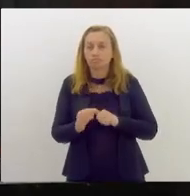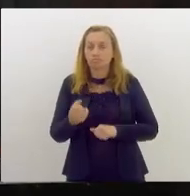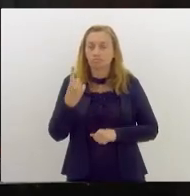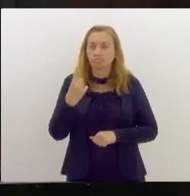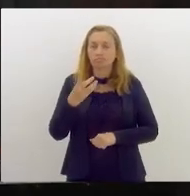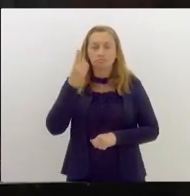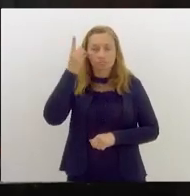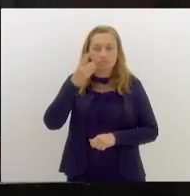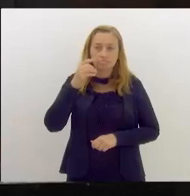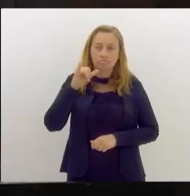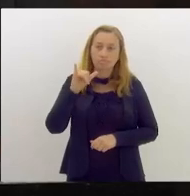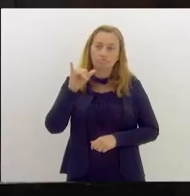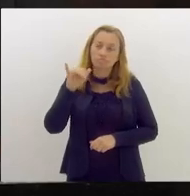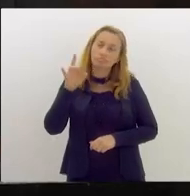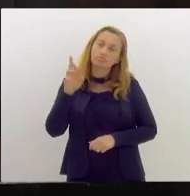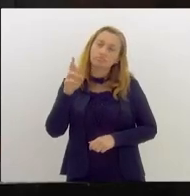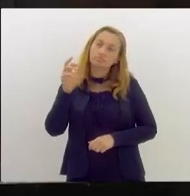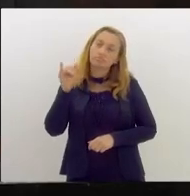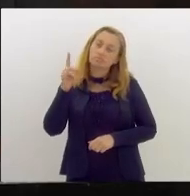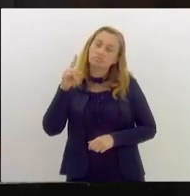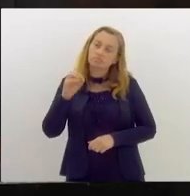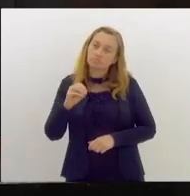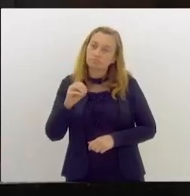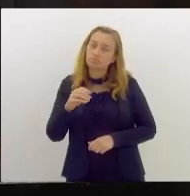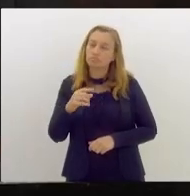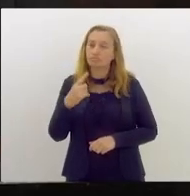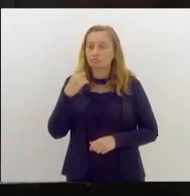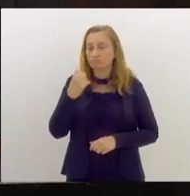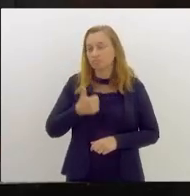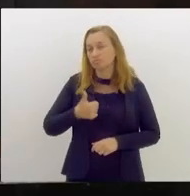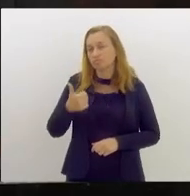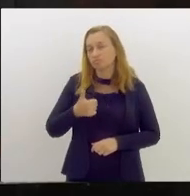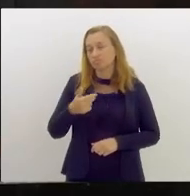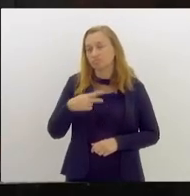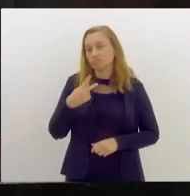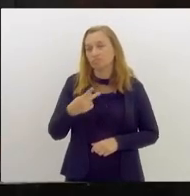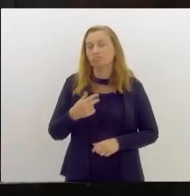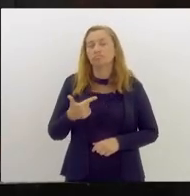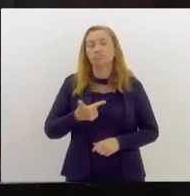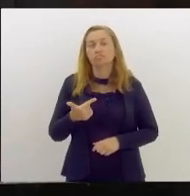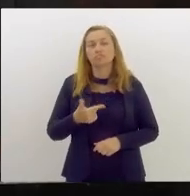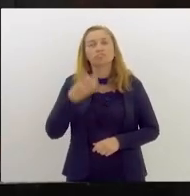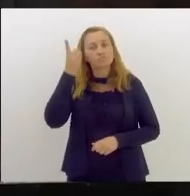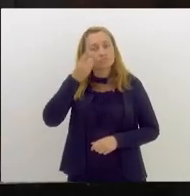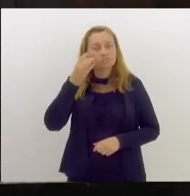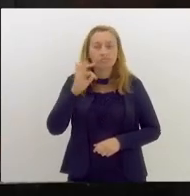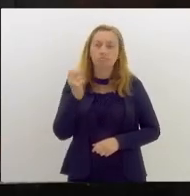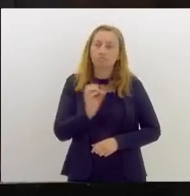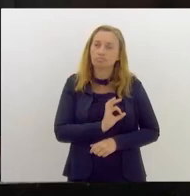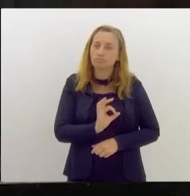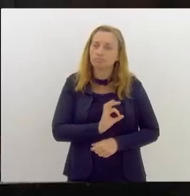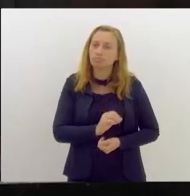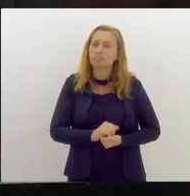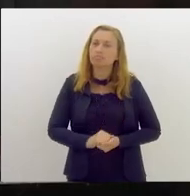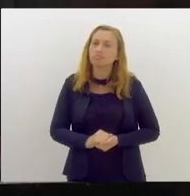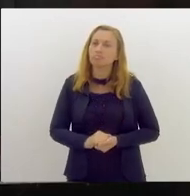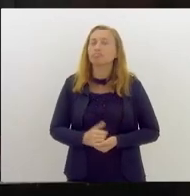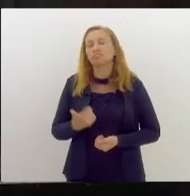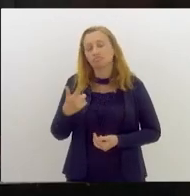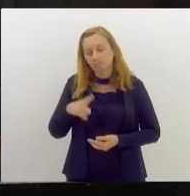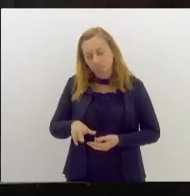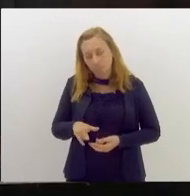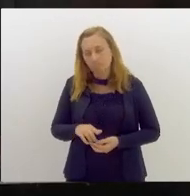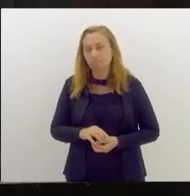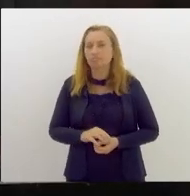deputado Iranildo Campos para entender melhor esse processo mas fica aqui a minha primeira advertência segundo lugar deputada Marta Rocha mais uma